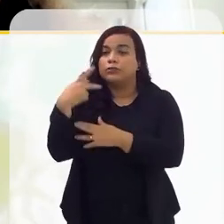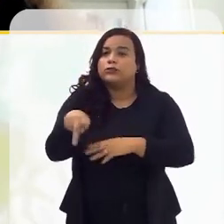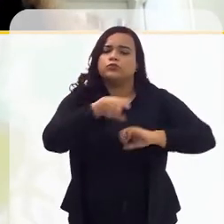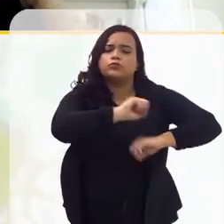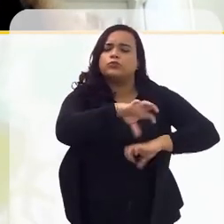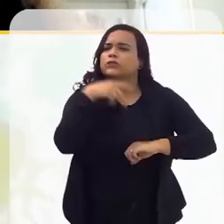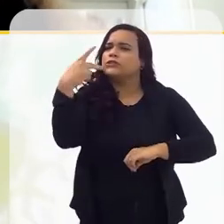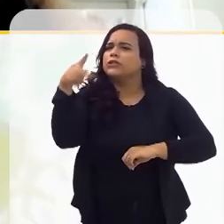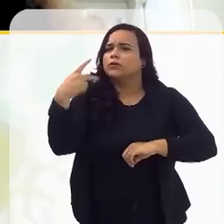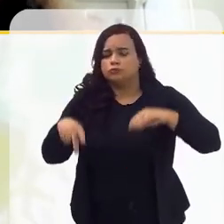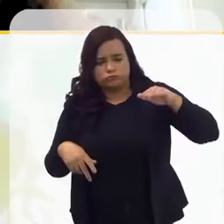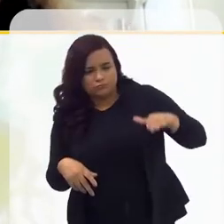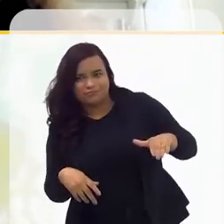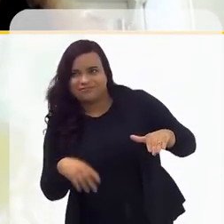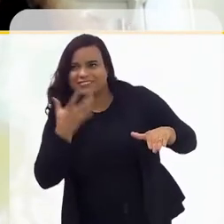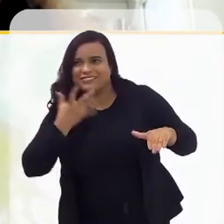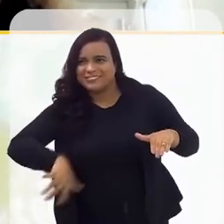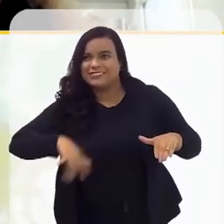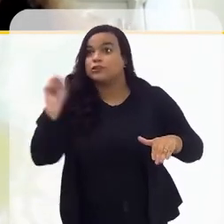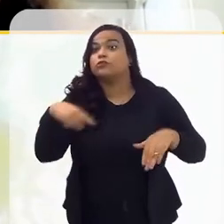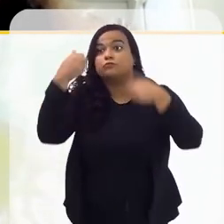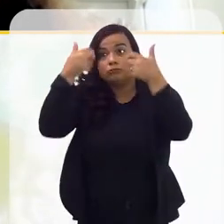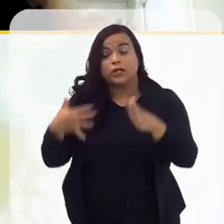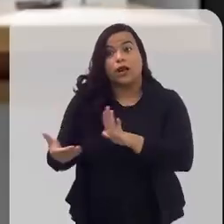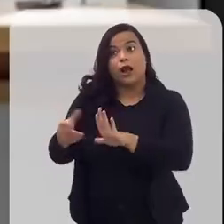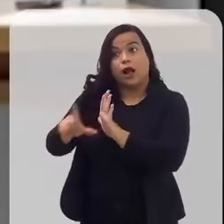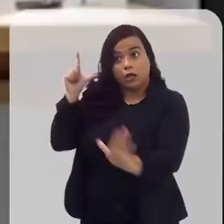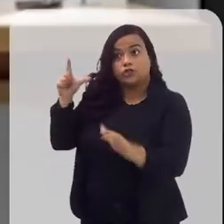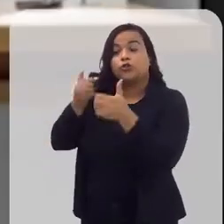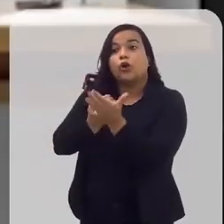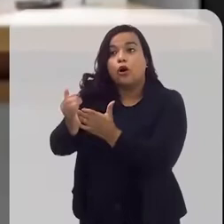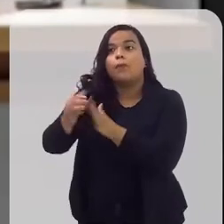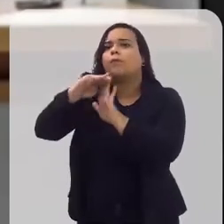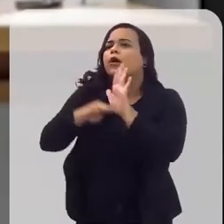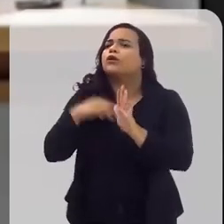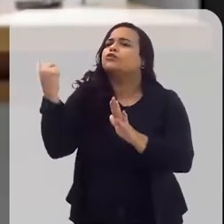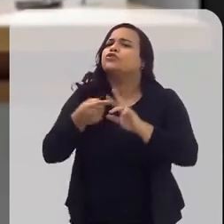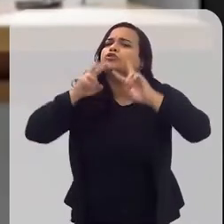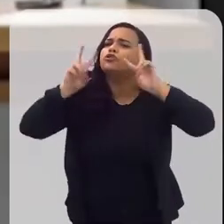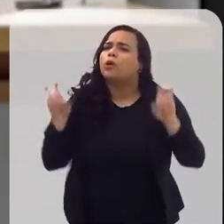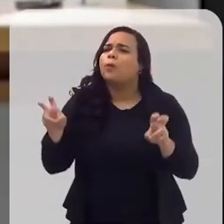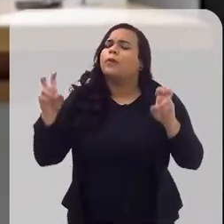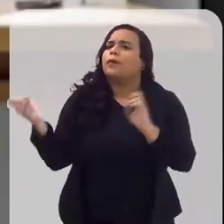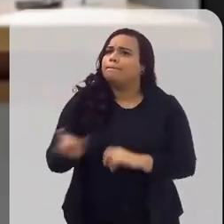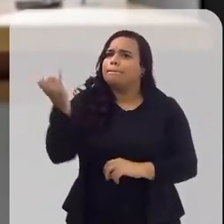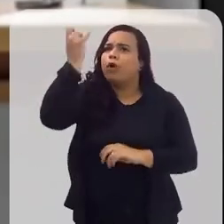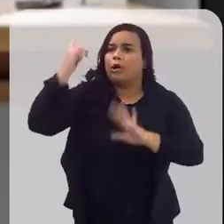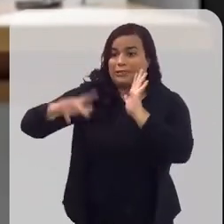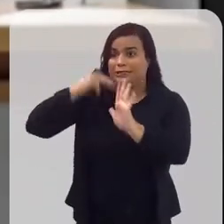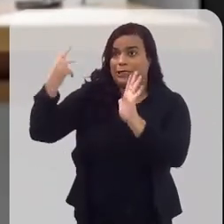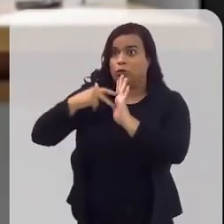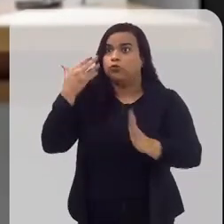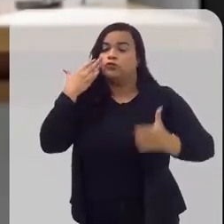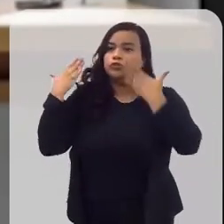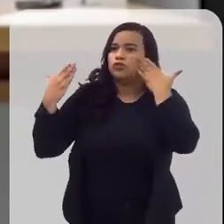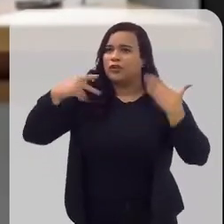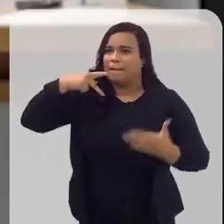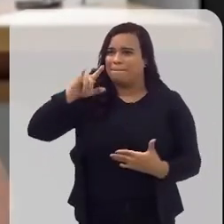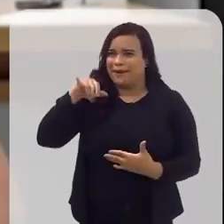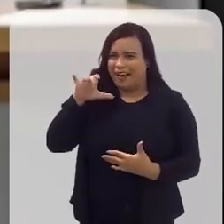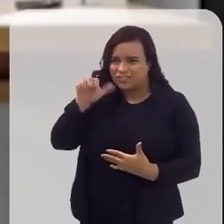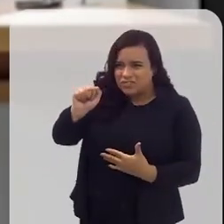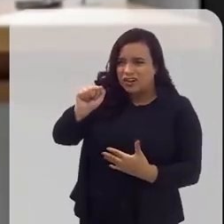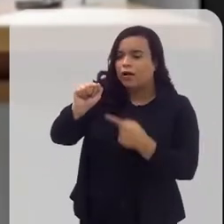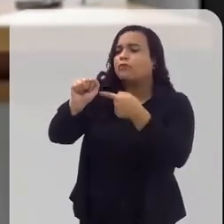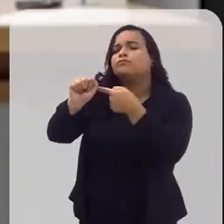sua educação na infância, porque a gente falou para o pessoal aqui, antes de começar o programa, sobre a importância da cirurgia plástica, mas até o momento de você